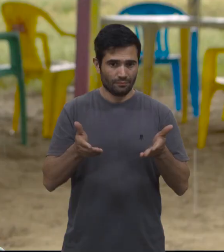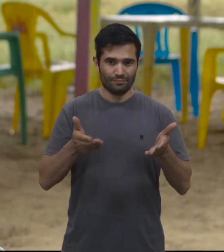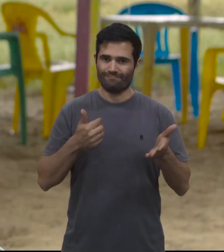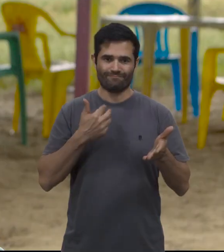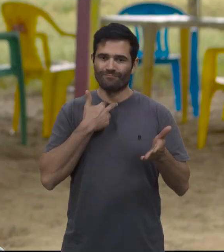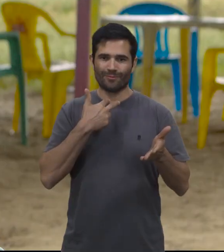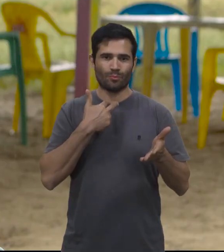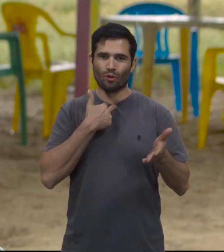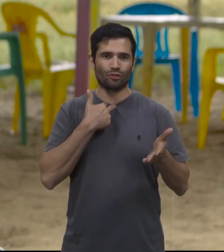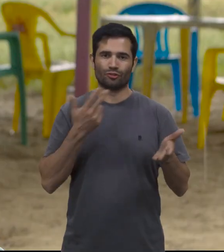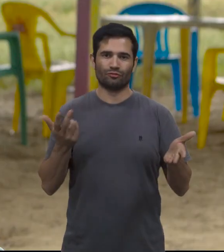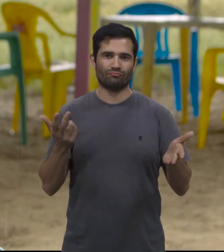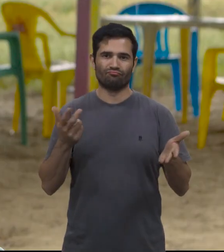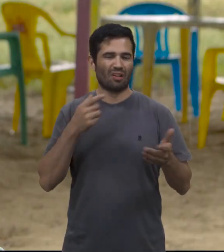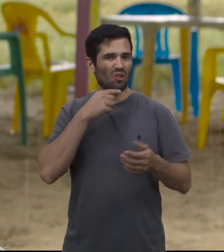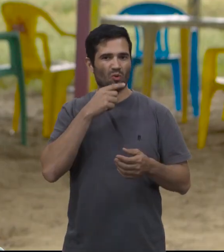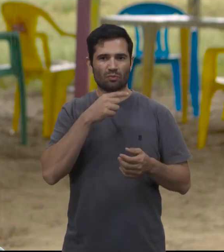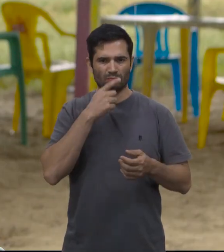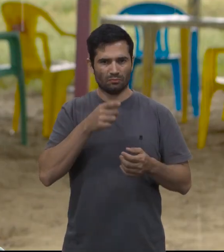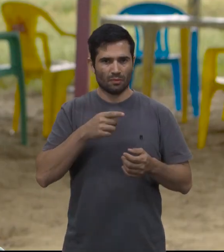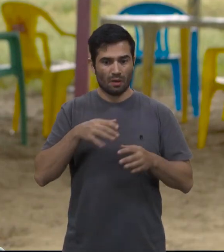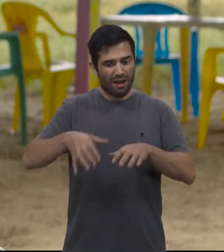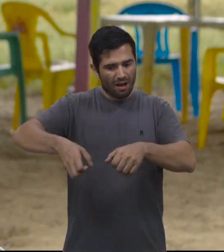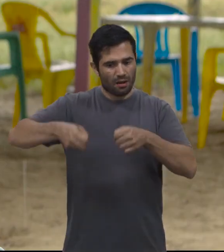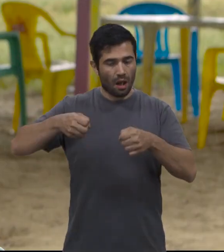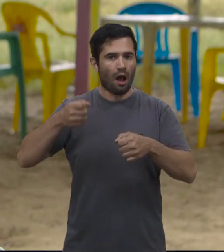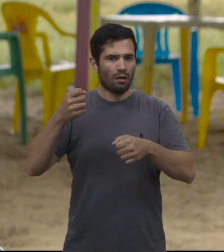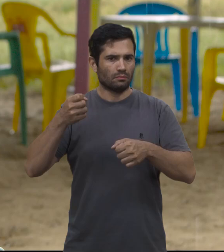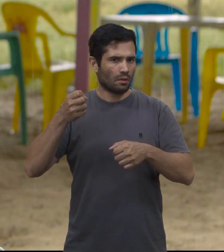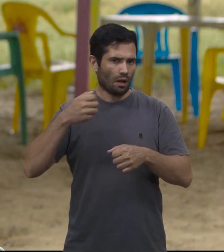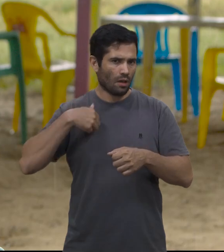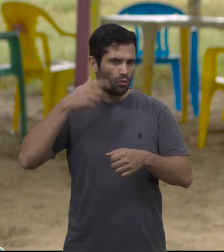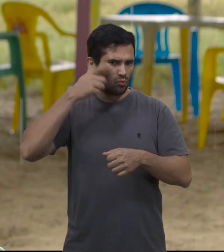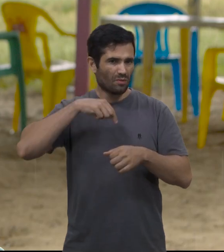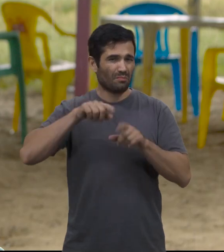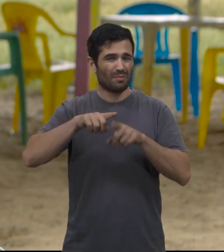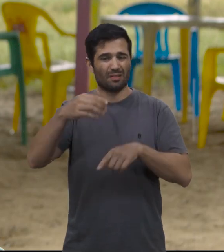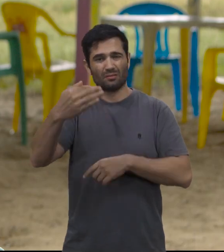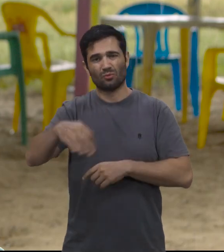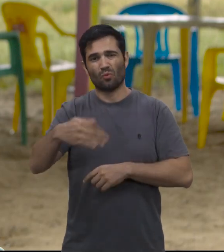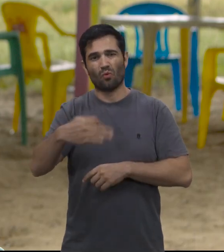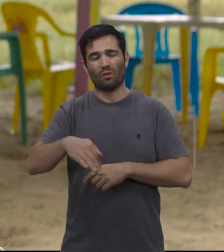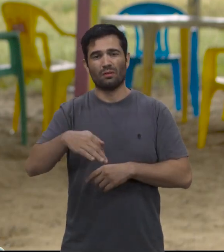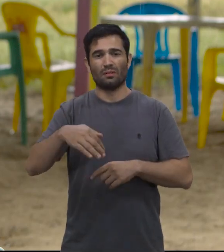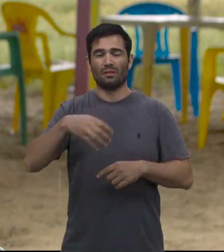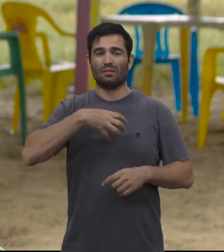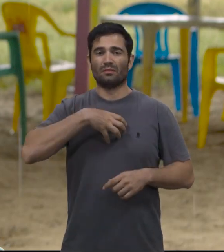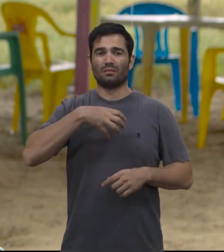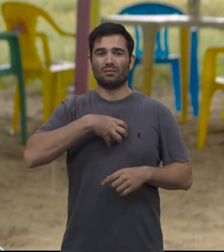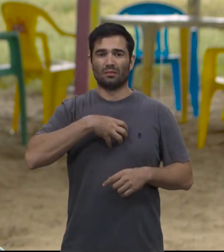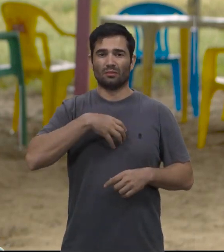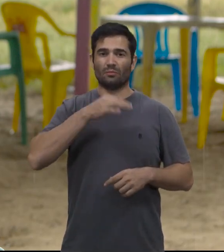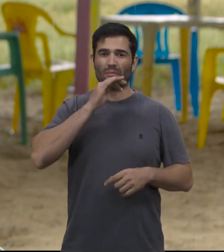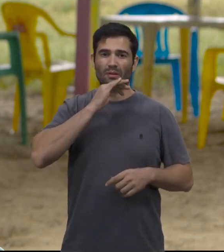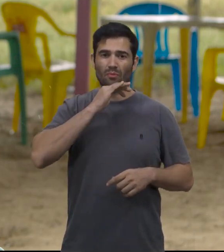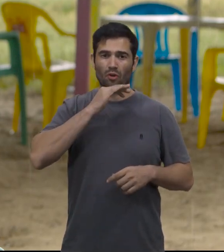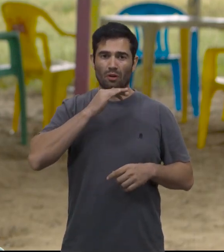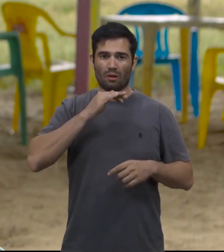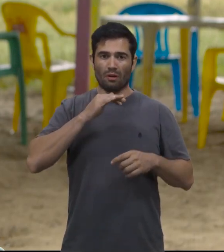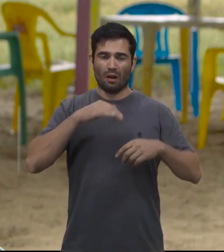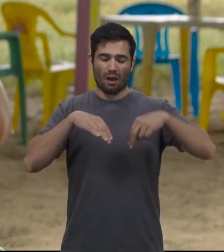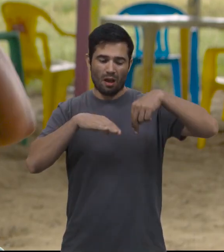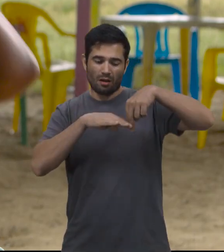Hoje em dia eu não posso mais de arrancar, eu arranco, mas a dor que eu sinto daqui, dos